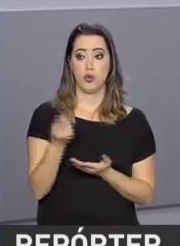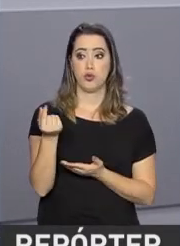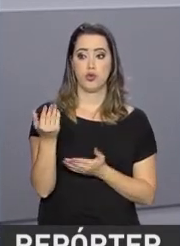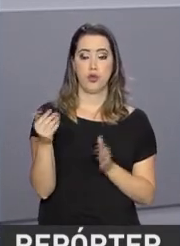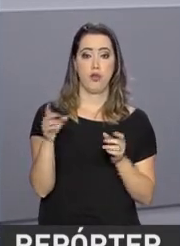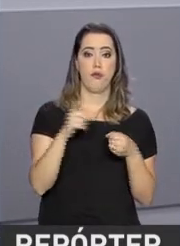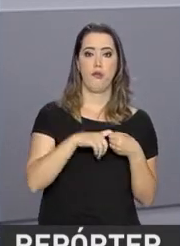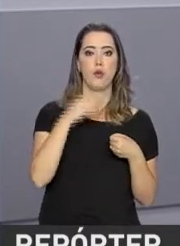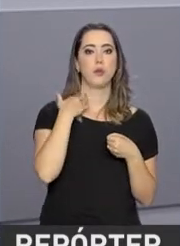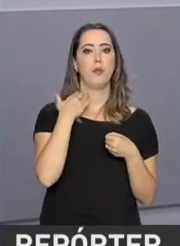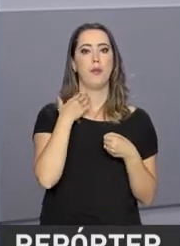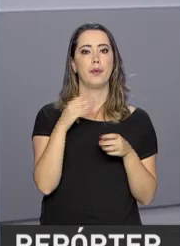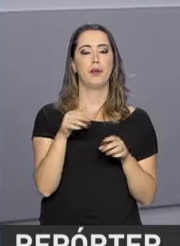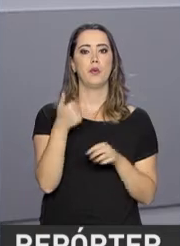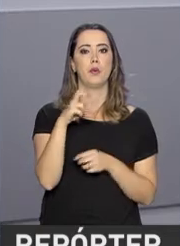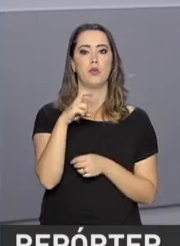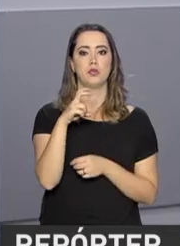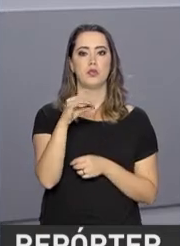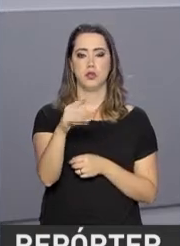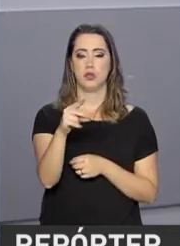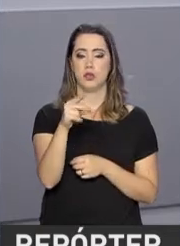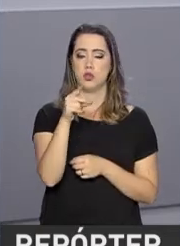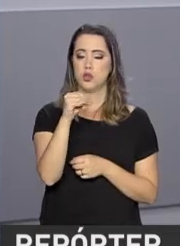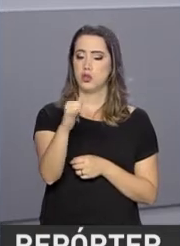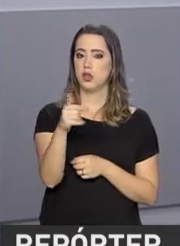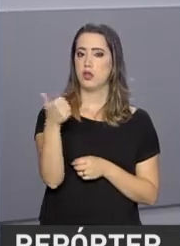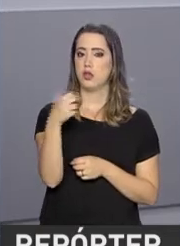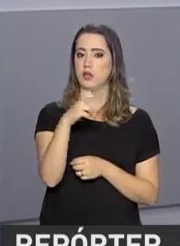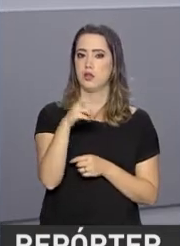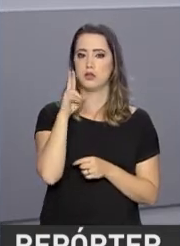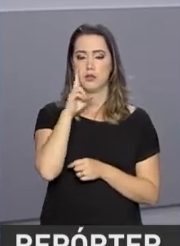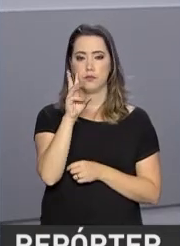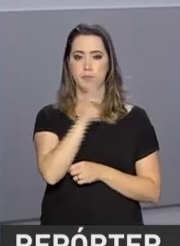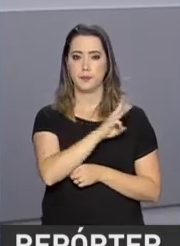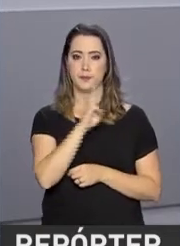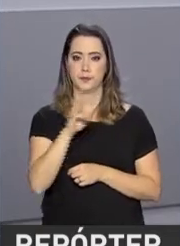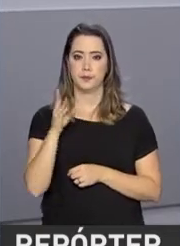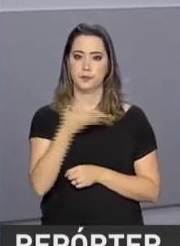bancário será no próximo dia 15. Os detalhes estão em